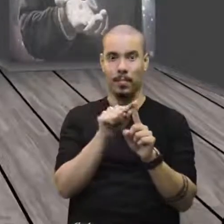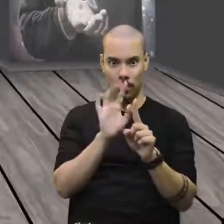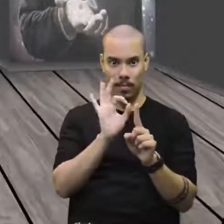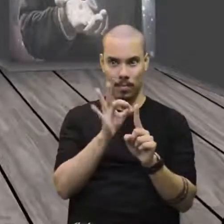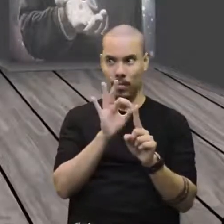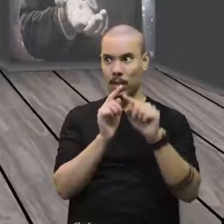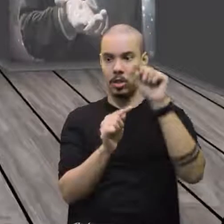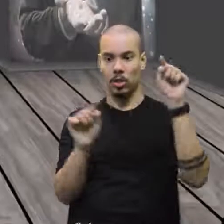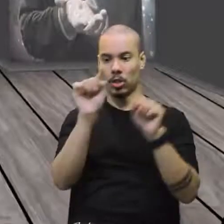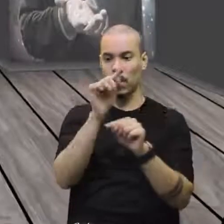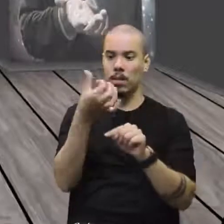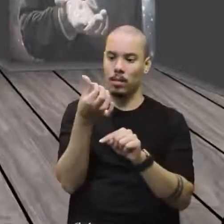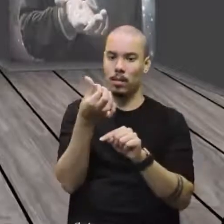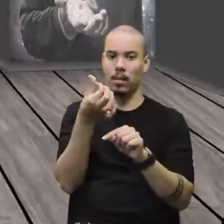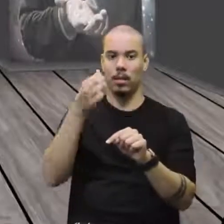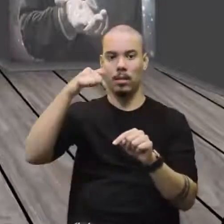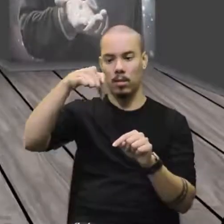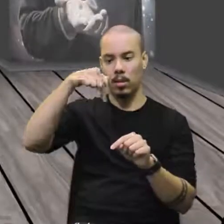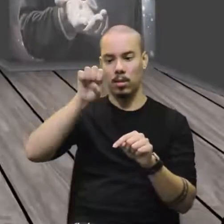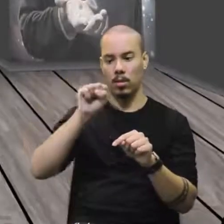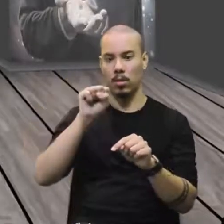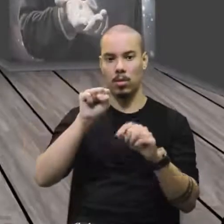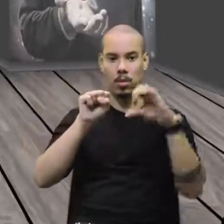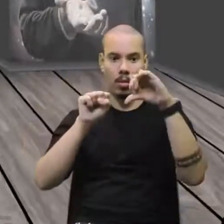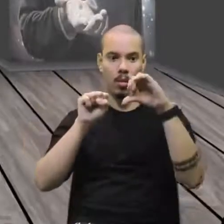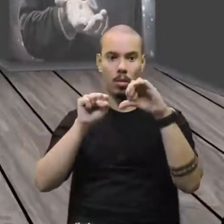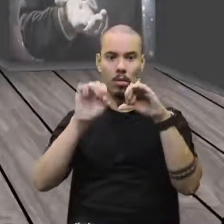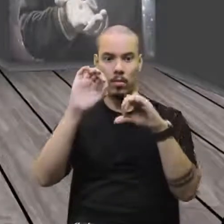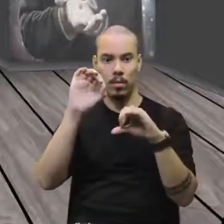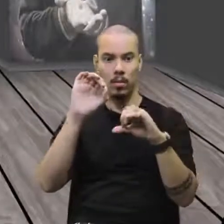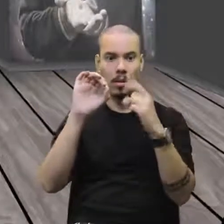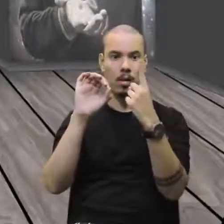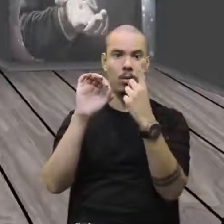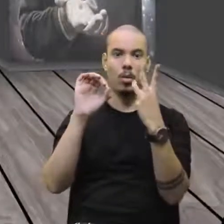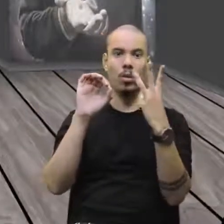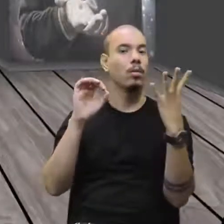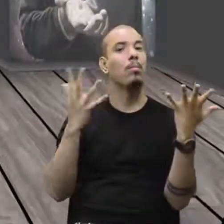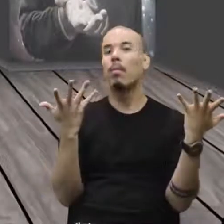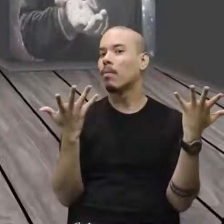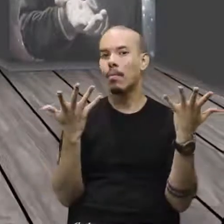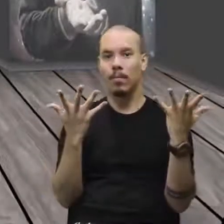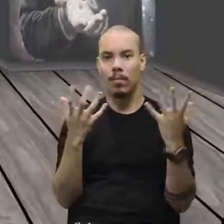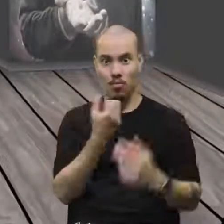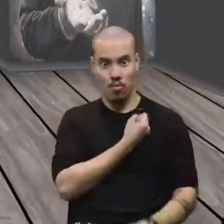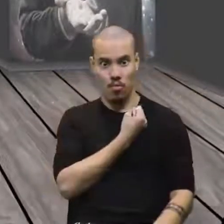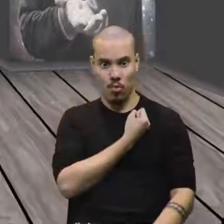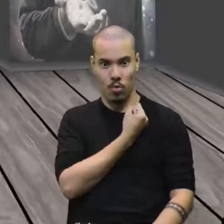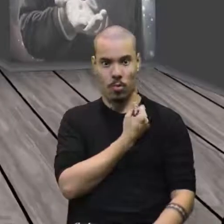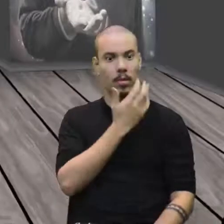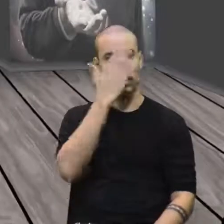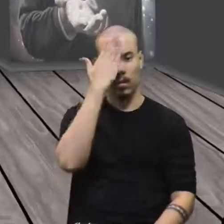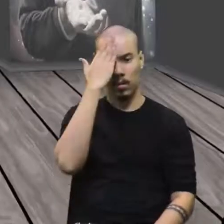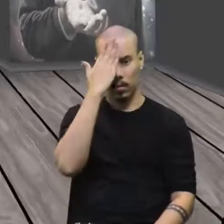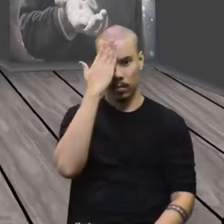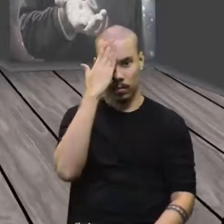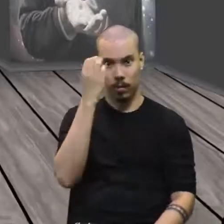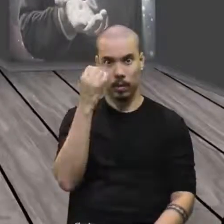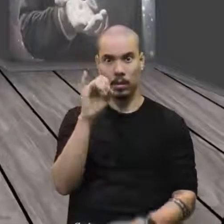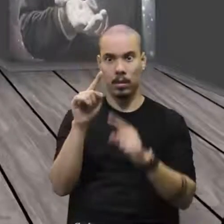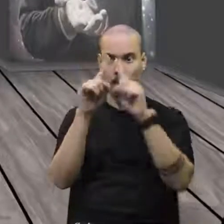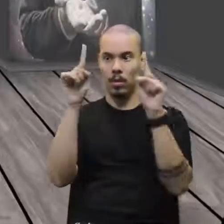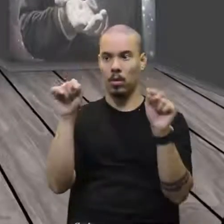a do meio 7. Pode formar o número Então, 8, 0, 1, 2... Se armar todas elas, né? se armar todas elas, Forma 8. é 8.